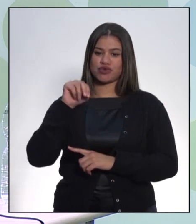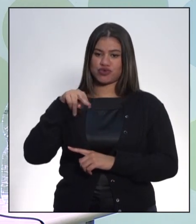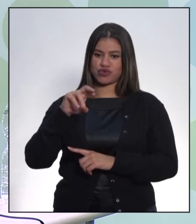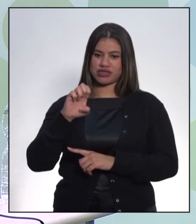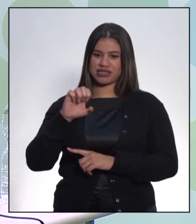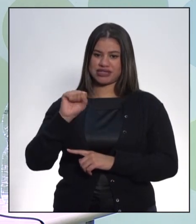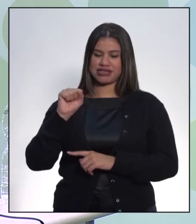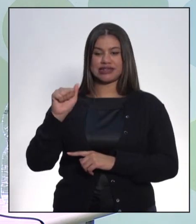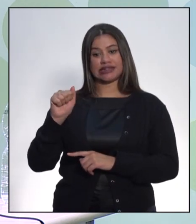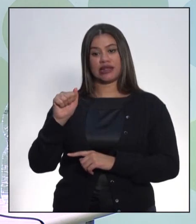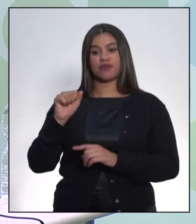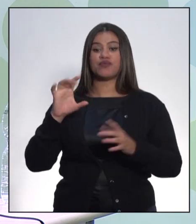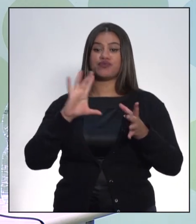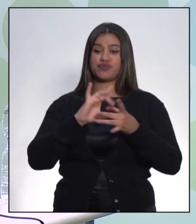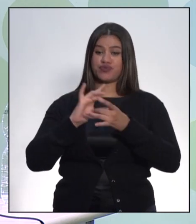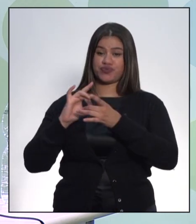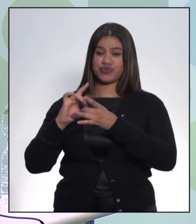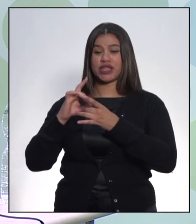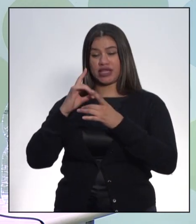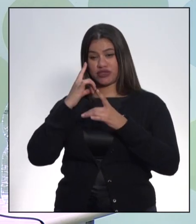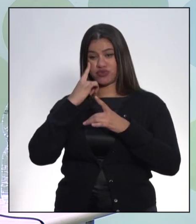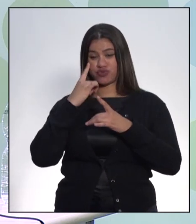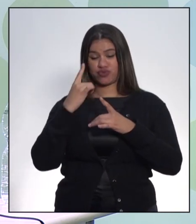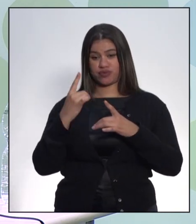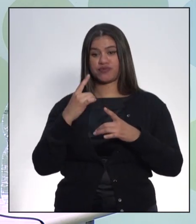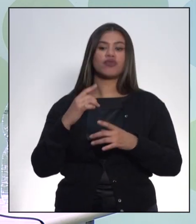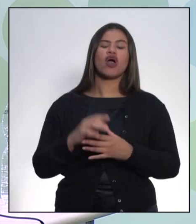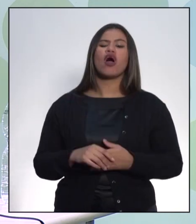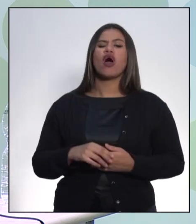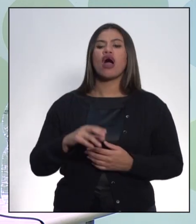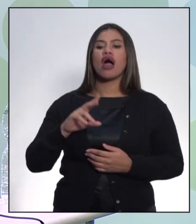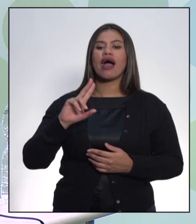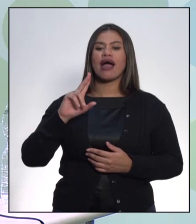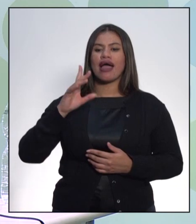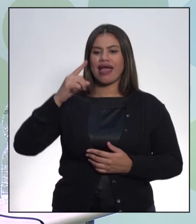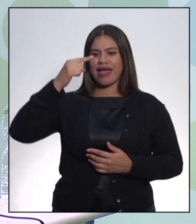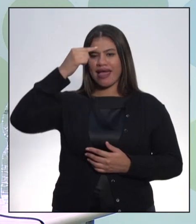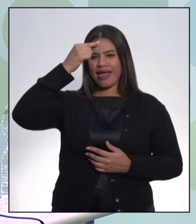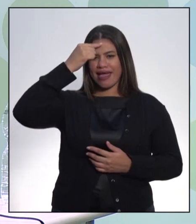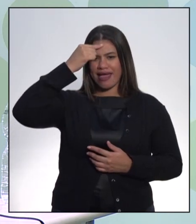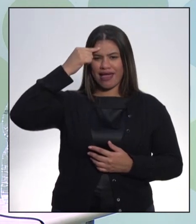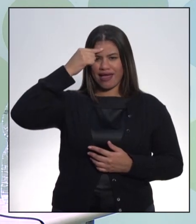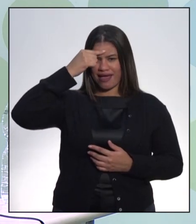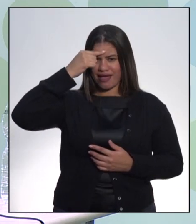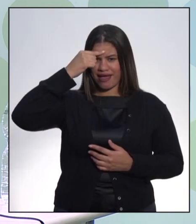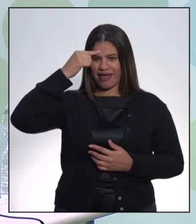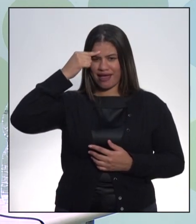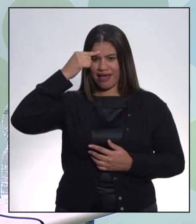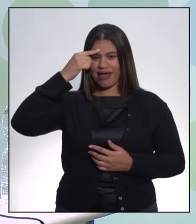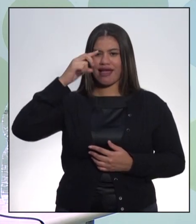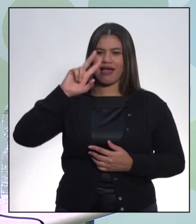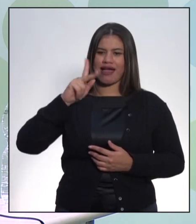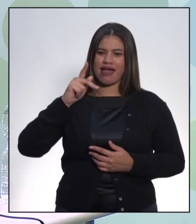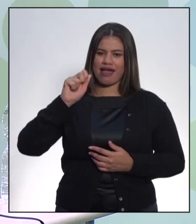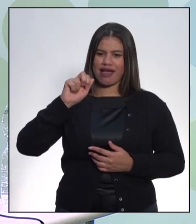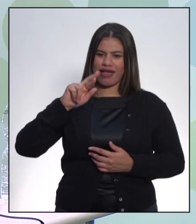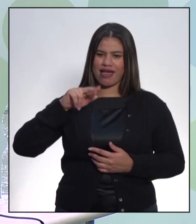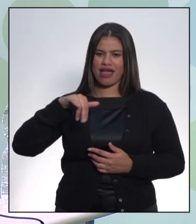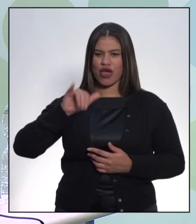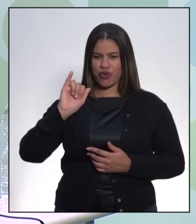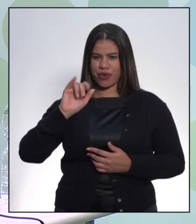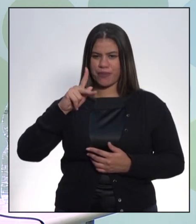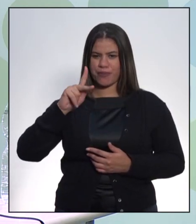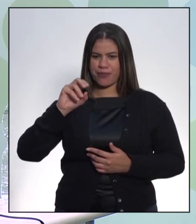Harry Potter, né? Que ele é conhecido como um romance. Por que um romance? Porque ali você tem vários personagens. Você tem lá o Harry, a